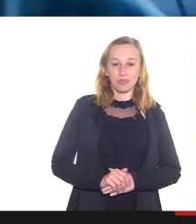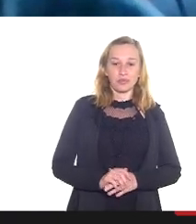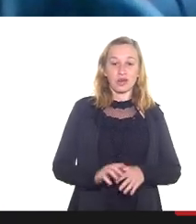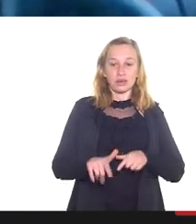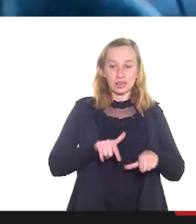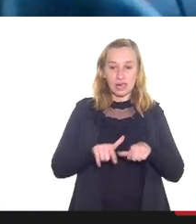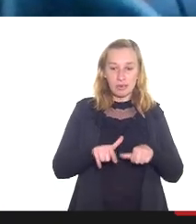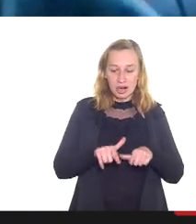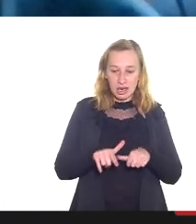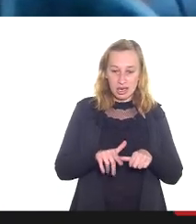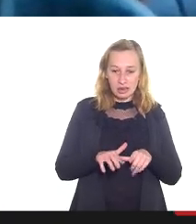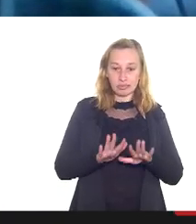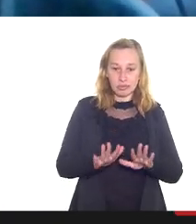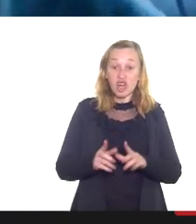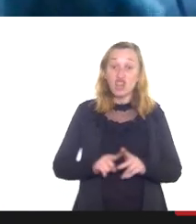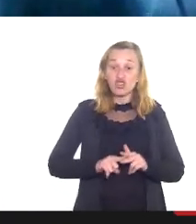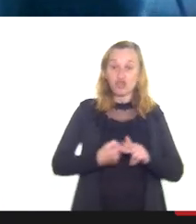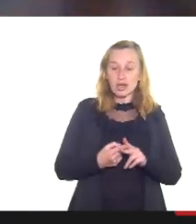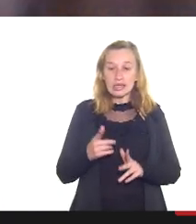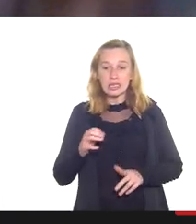de uma agência reguladora?